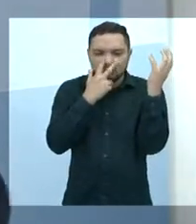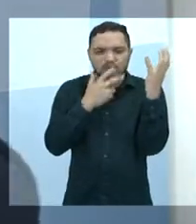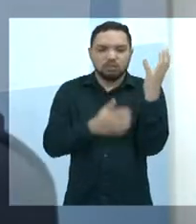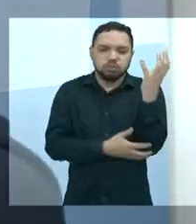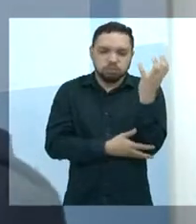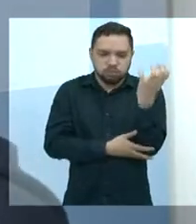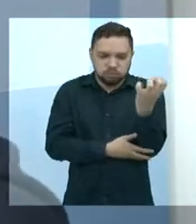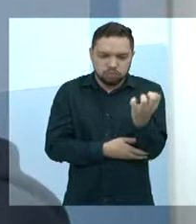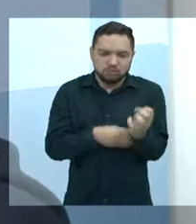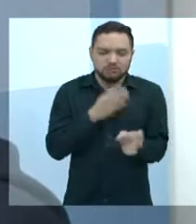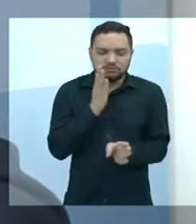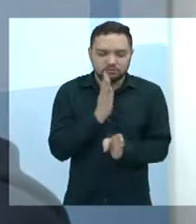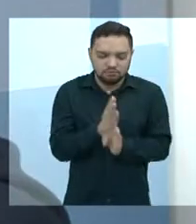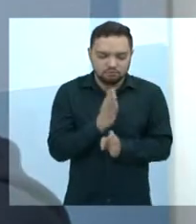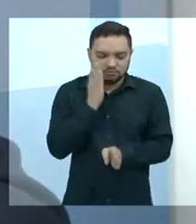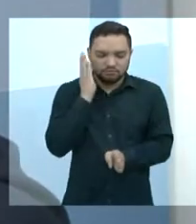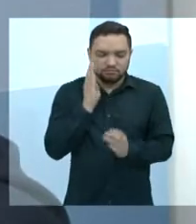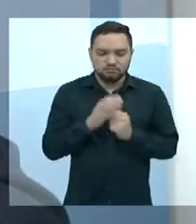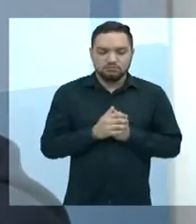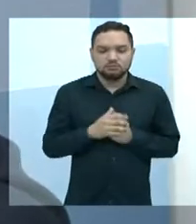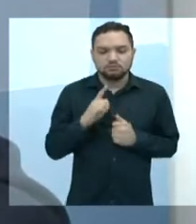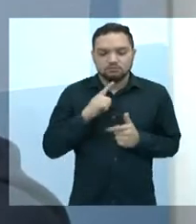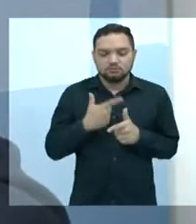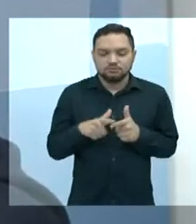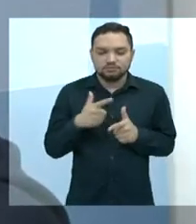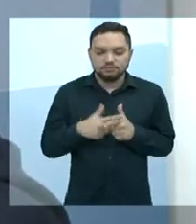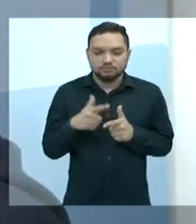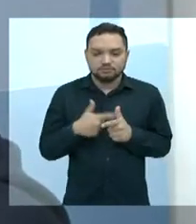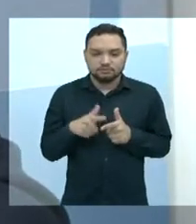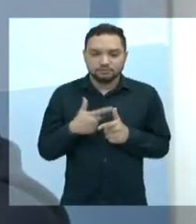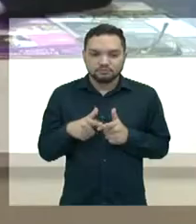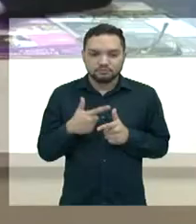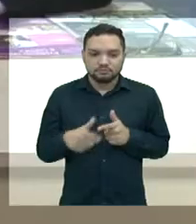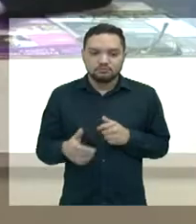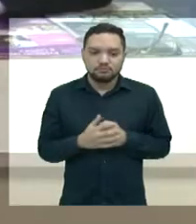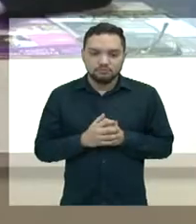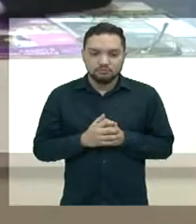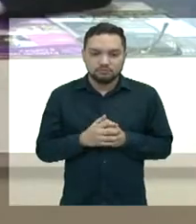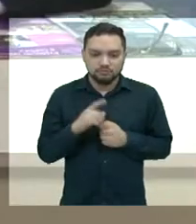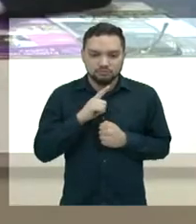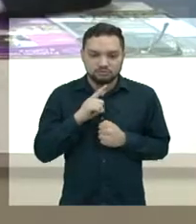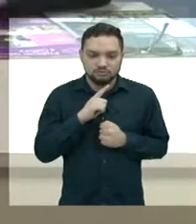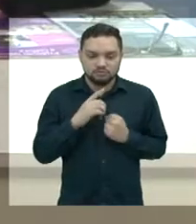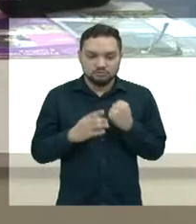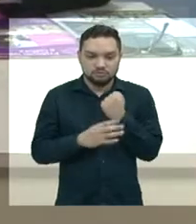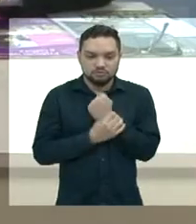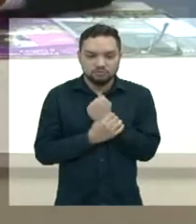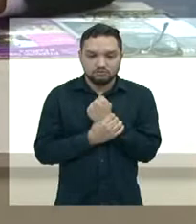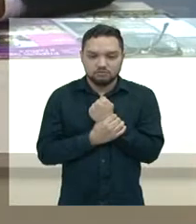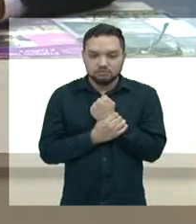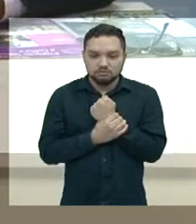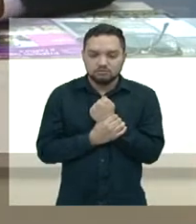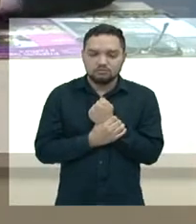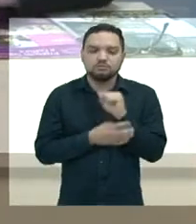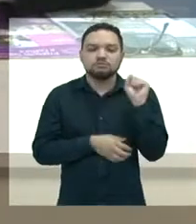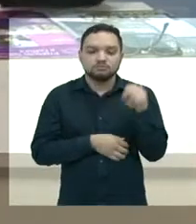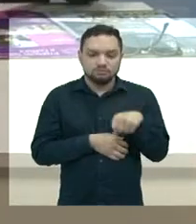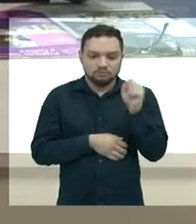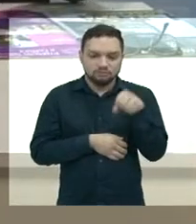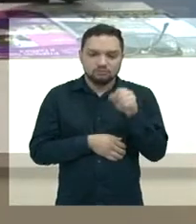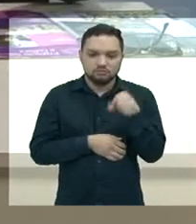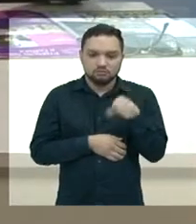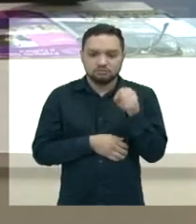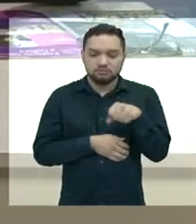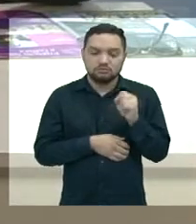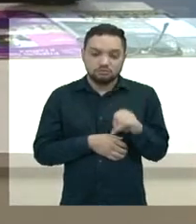morrendo também. Tem esse problema também. Que a palha que fica, ela é uma espécie de proteção e continuidade daquela vegetação. Você não